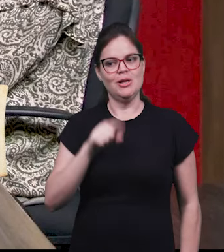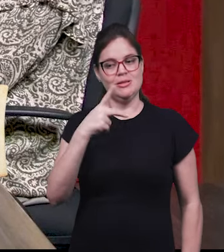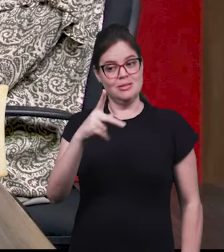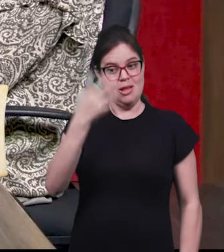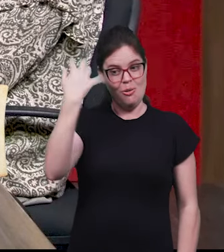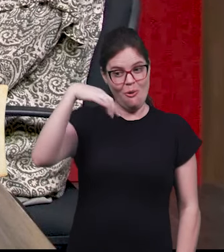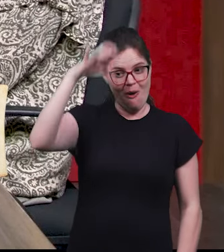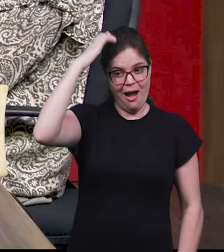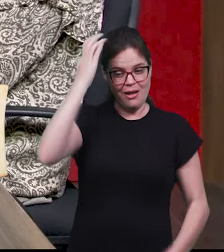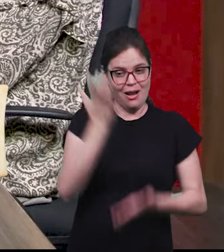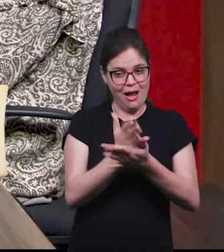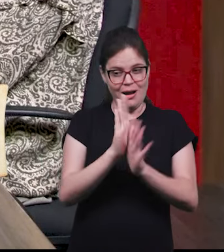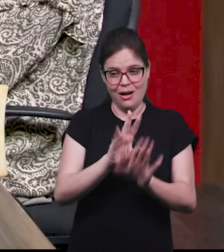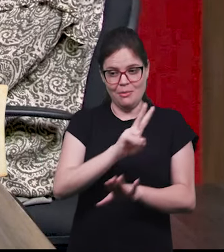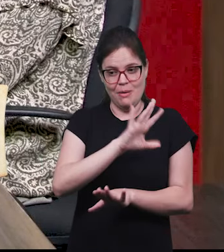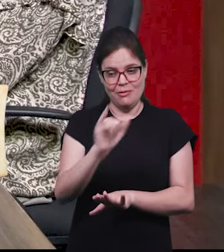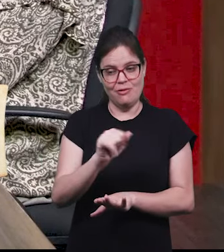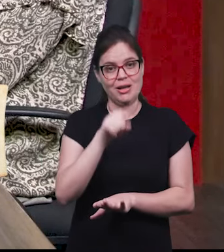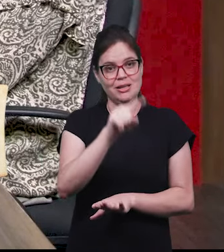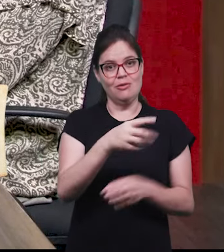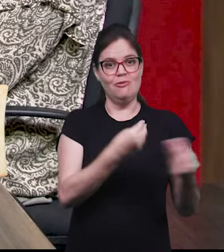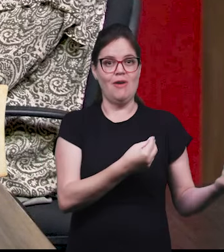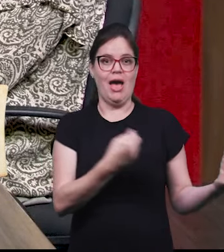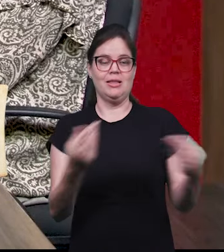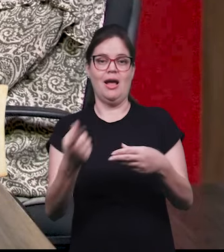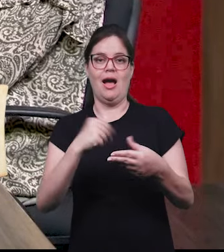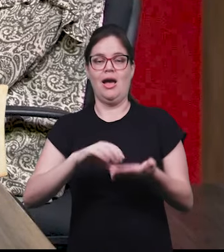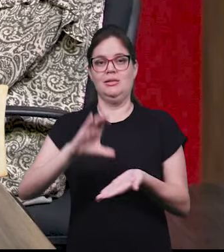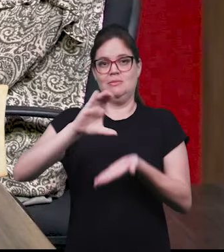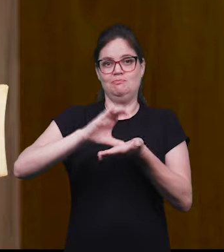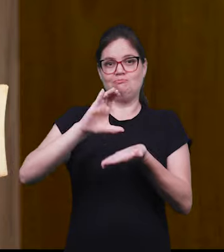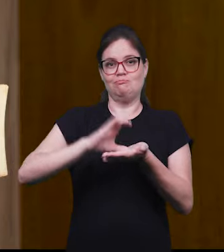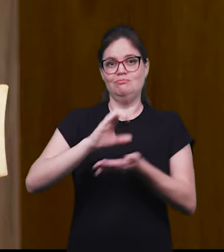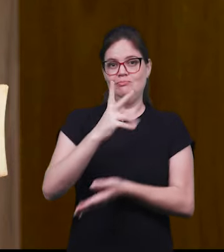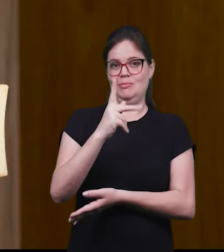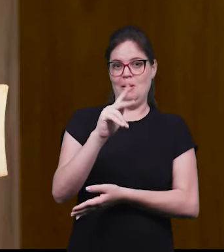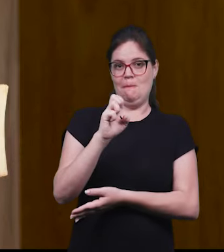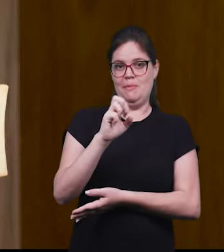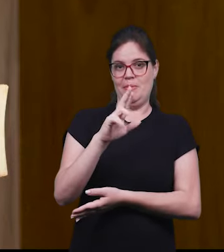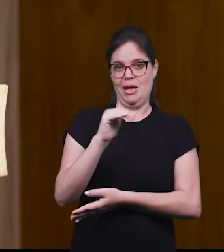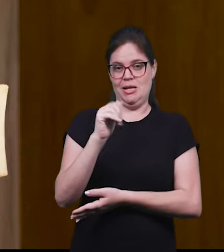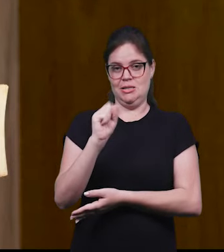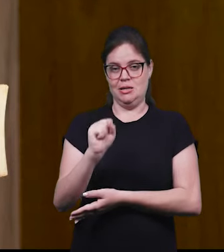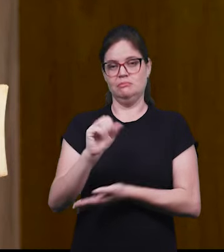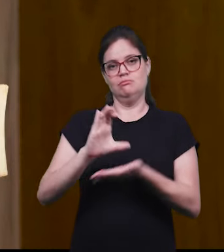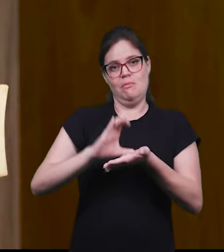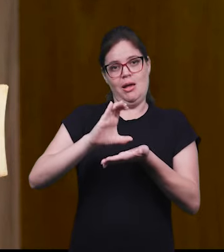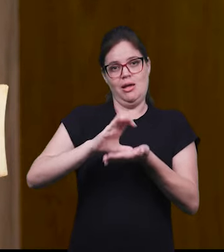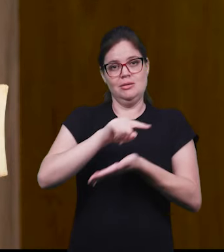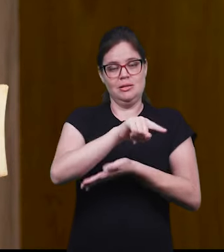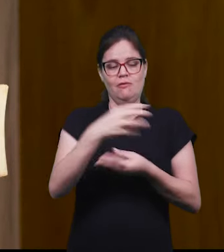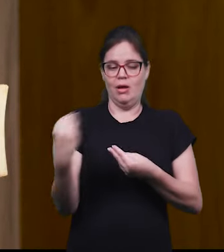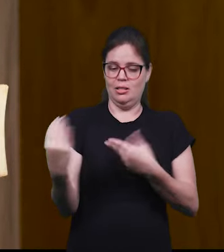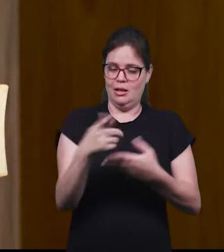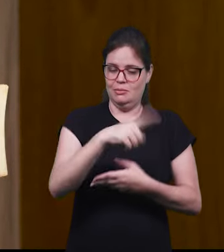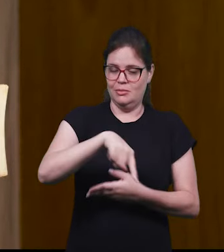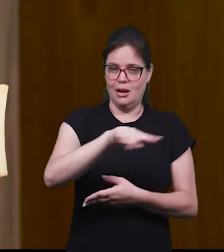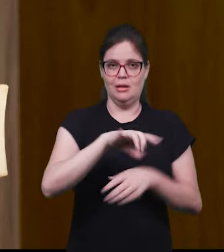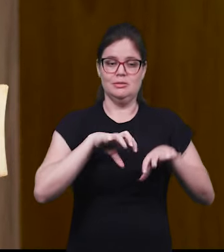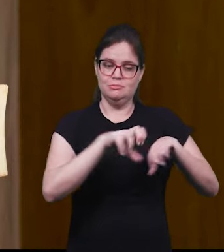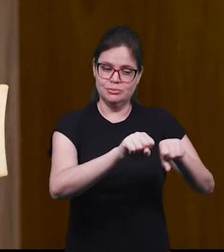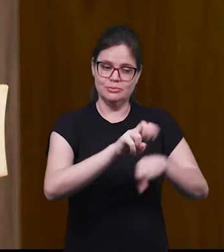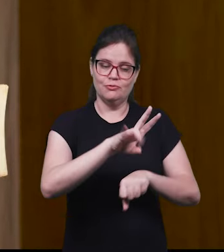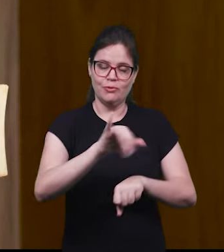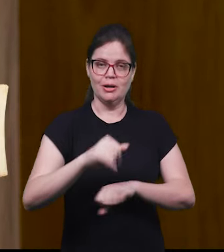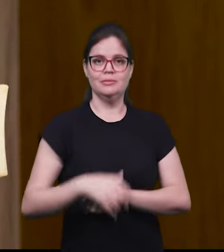será dividido e passará aos medos e aos persas. Exatamente. Então, o relato bíblico fala